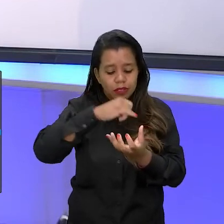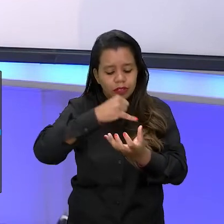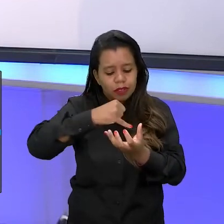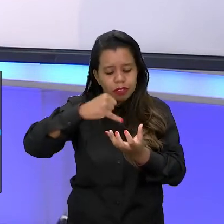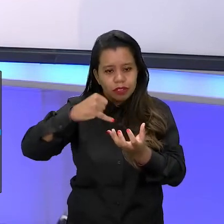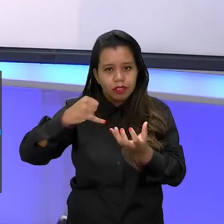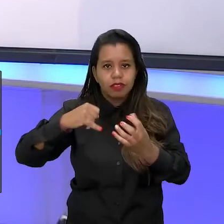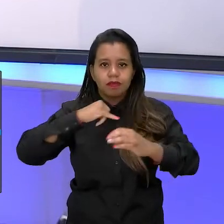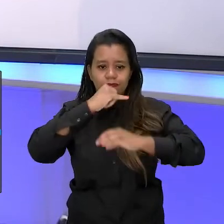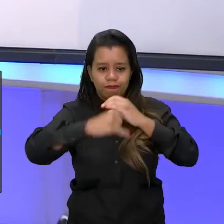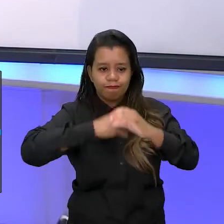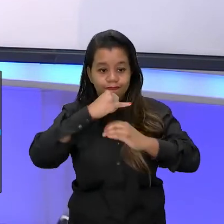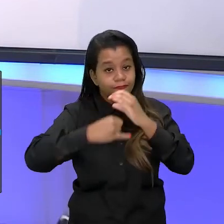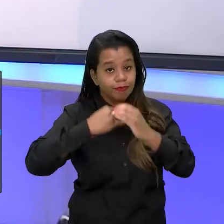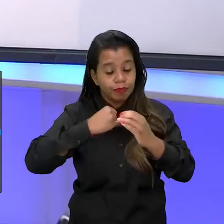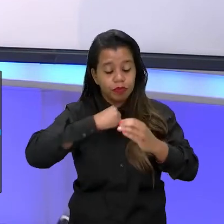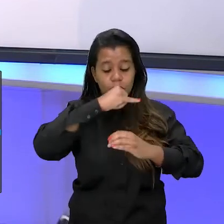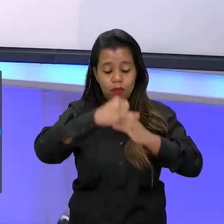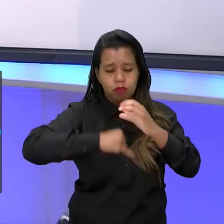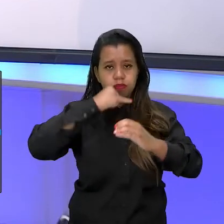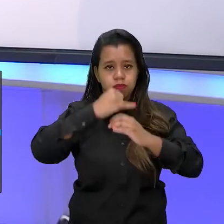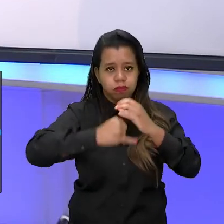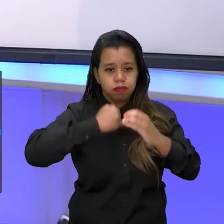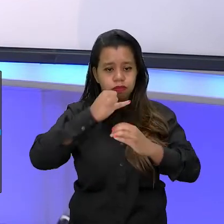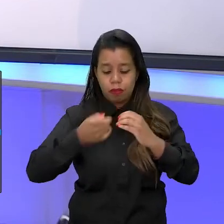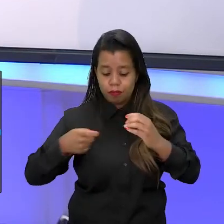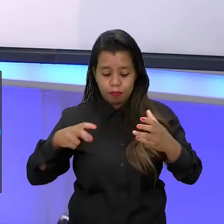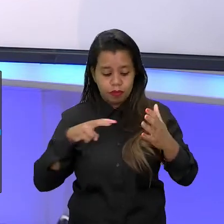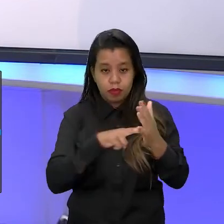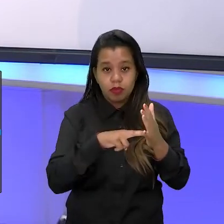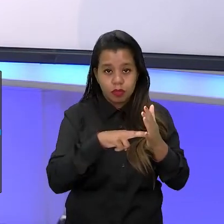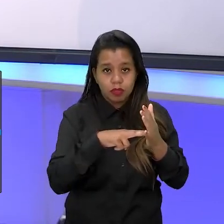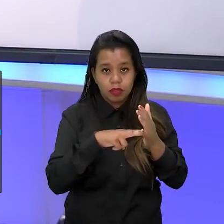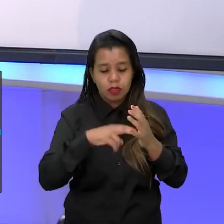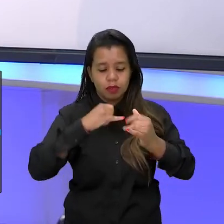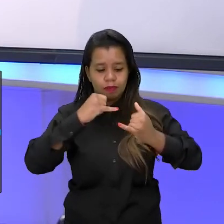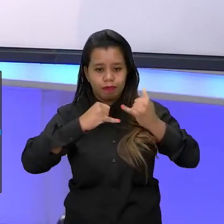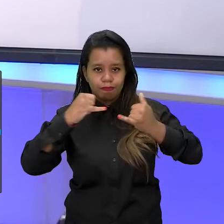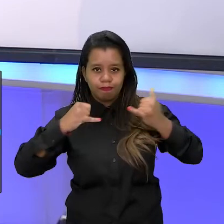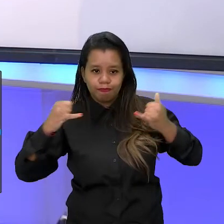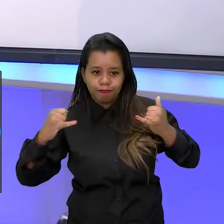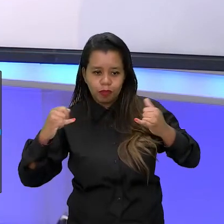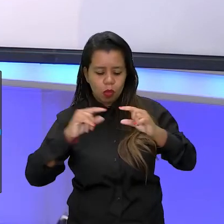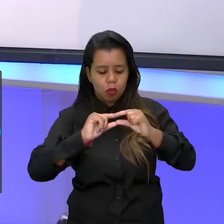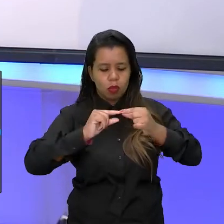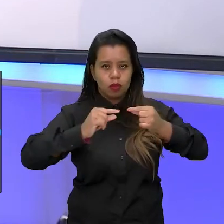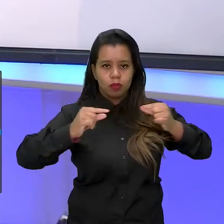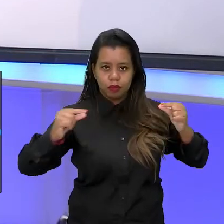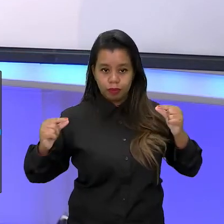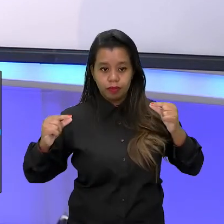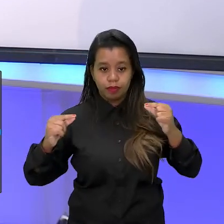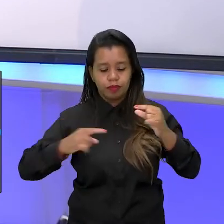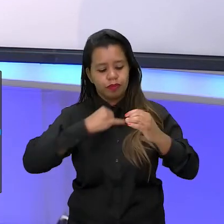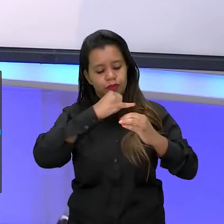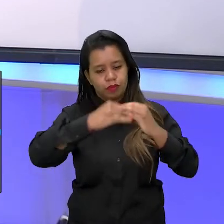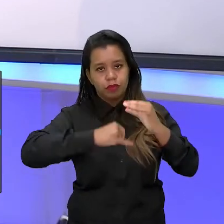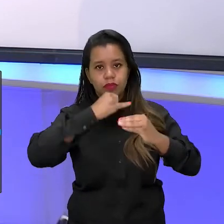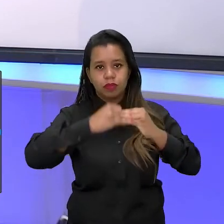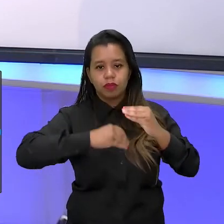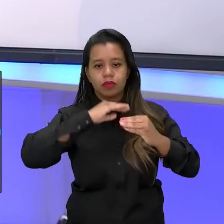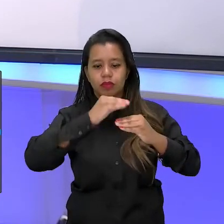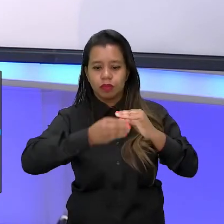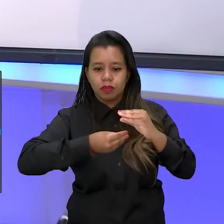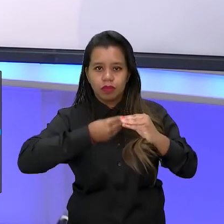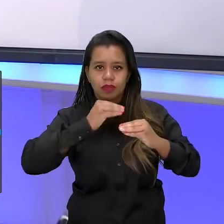você liga na tomada, os elétrons começam a circular. Como o fio está enrolado, isso gera muita dificuldade, é mais difícil,